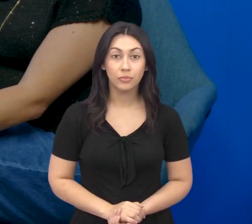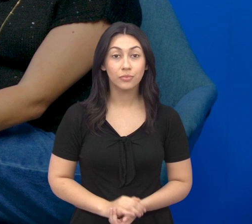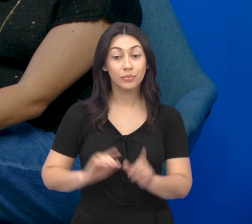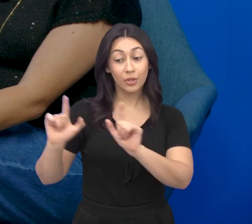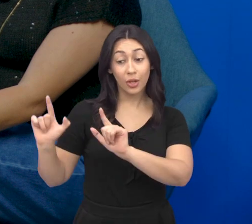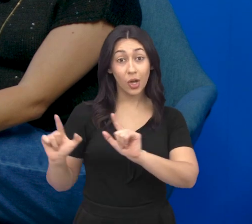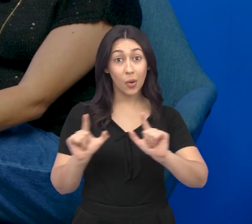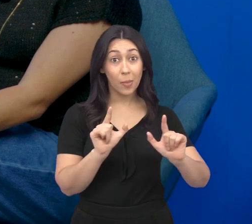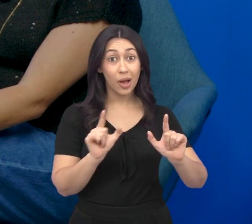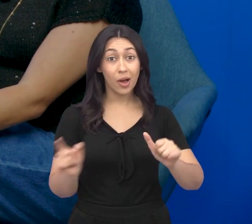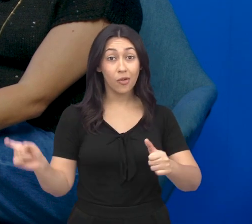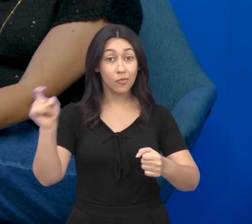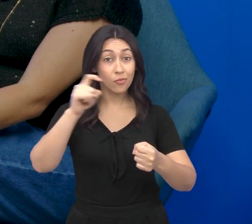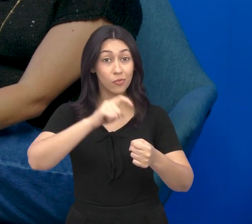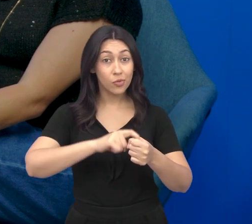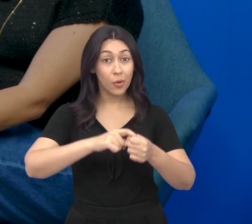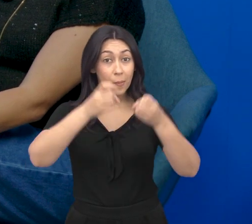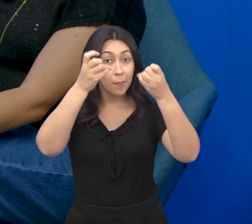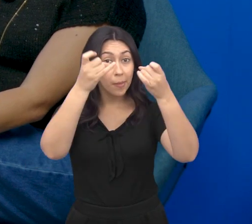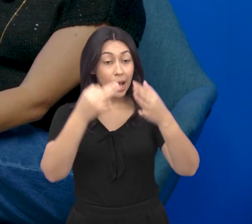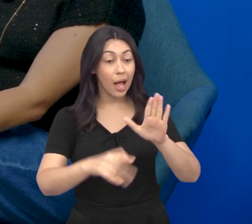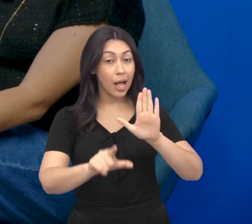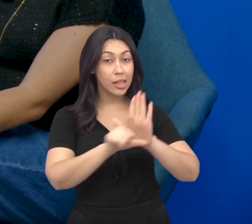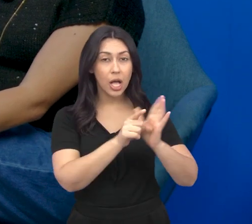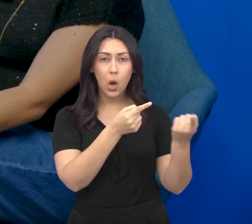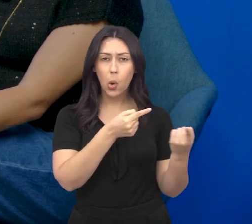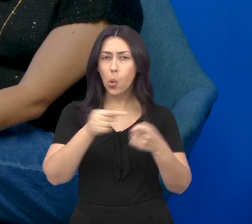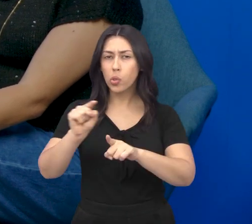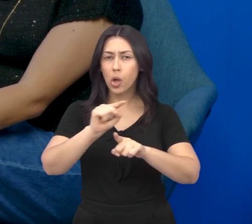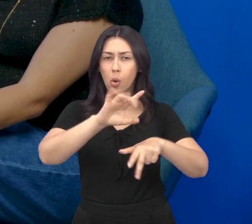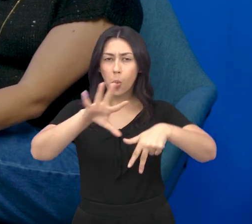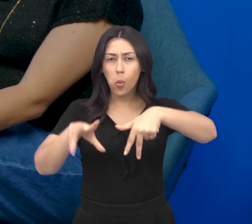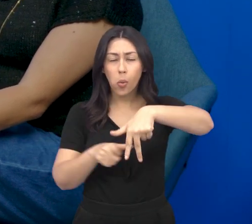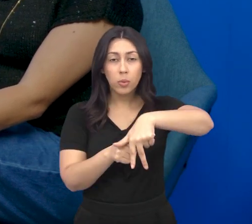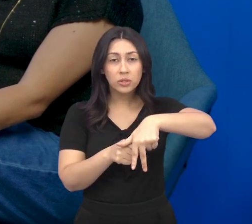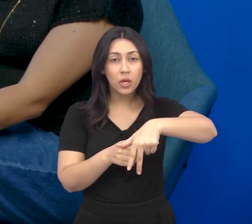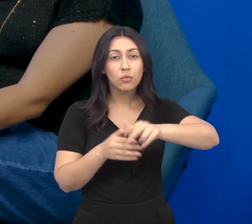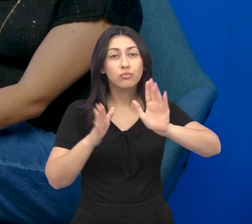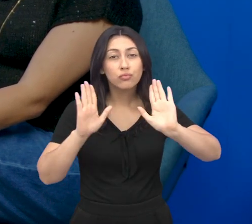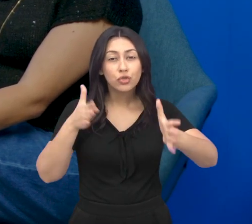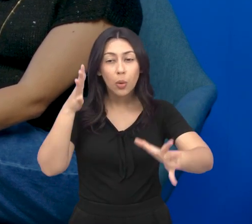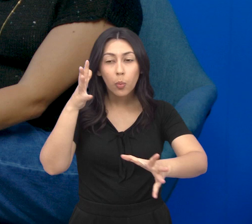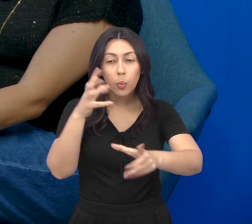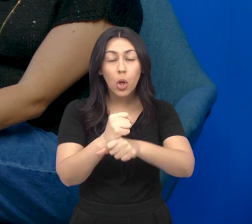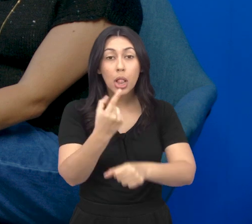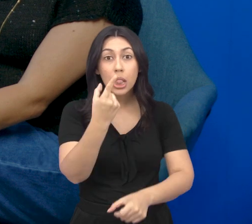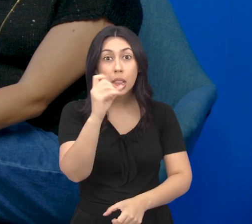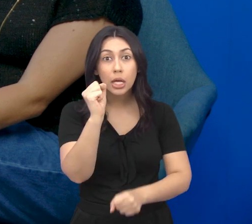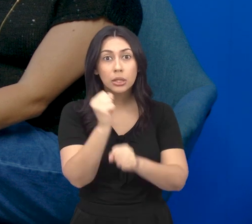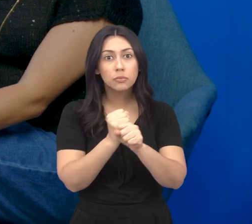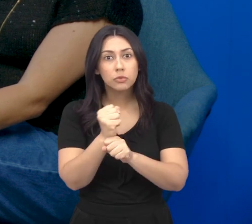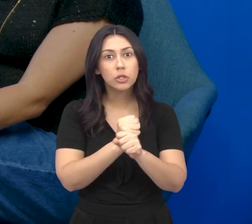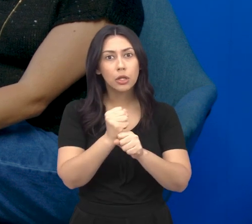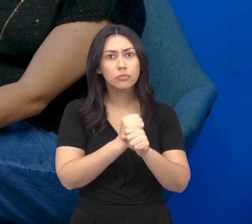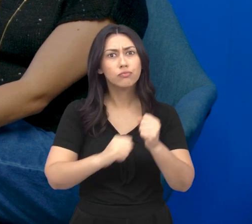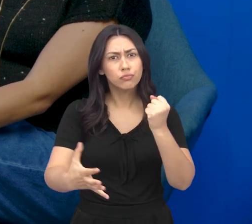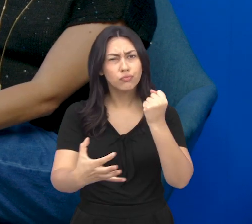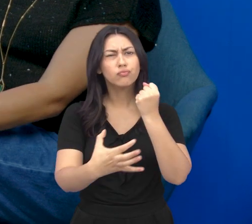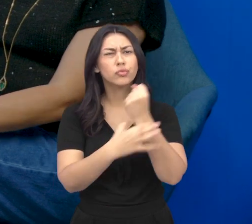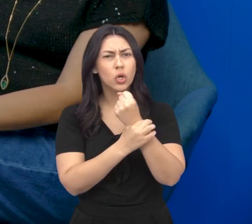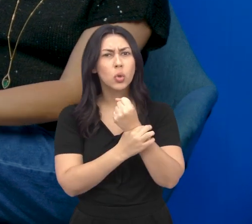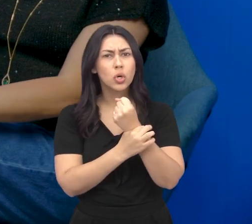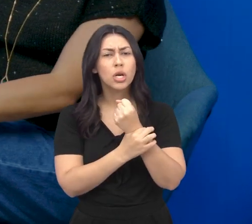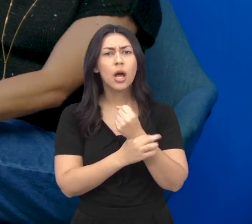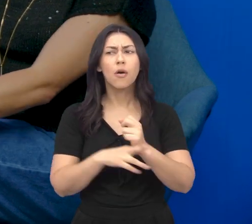E o Sobre Política está de volta para falar da Lei Anticorrupção, que está completando 10 anos. Ela garante a fiscalização e punição